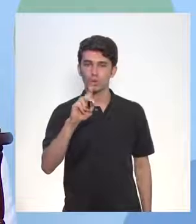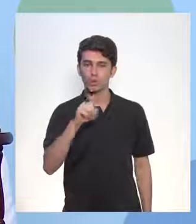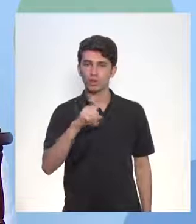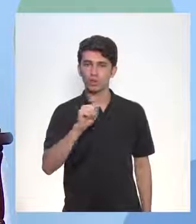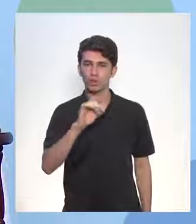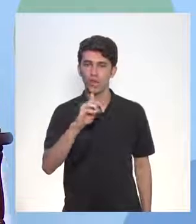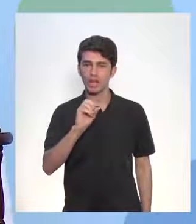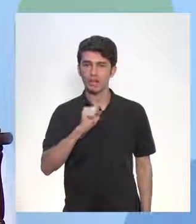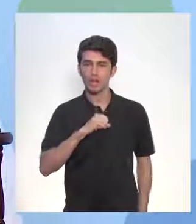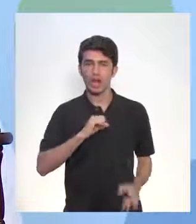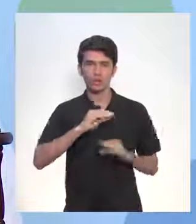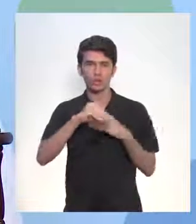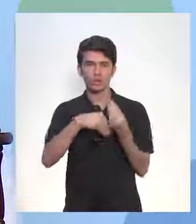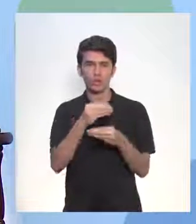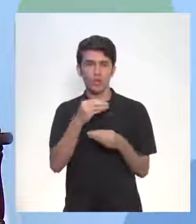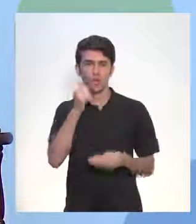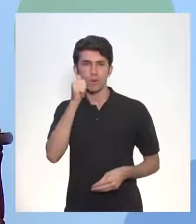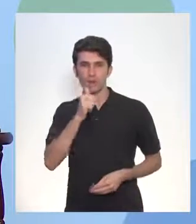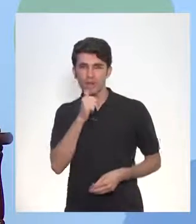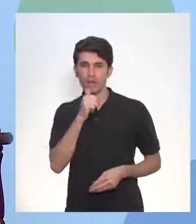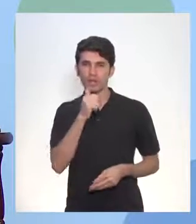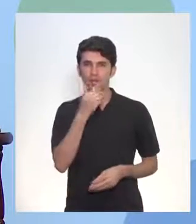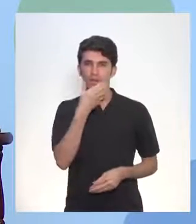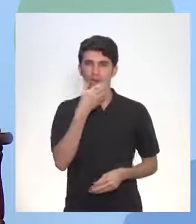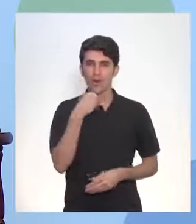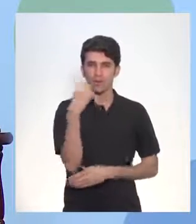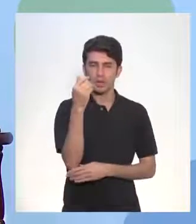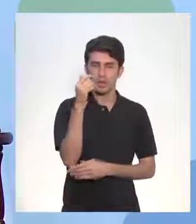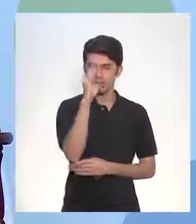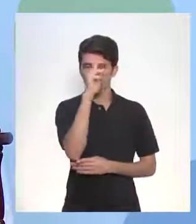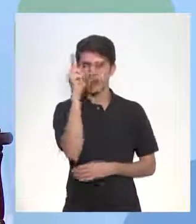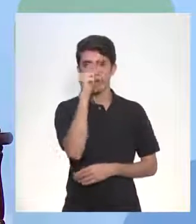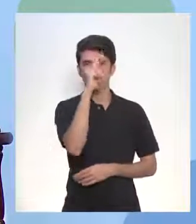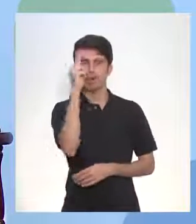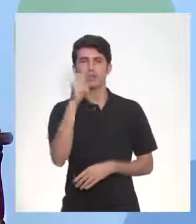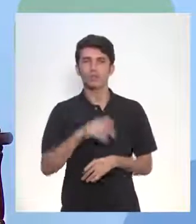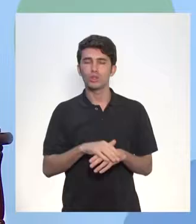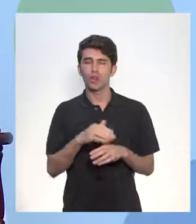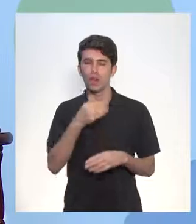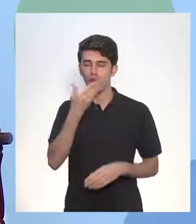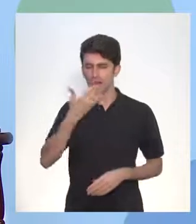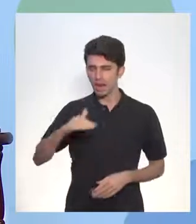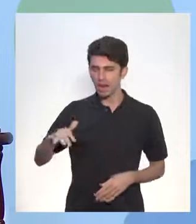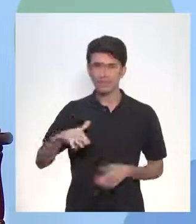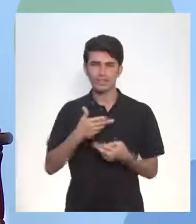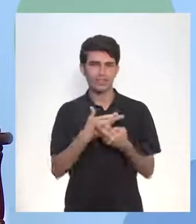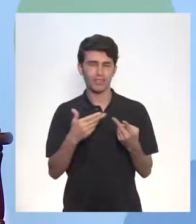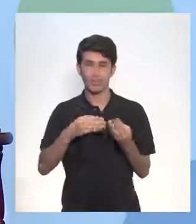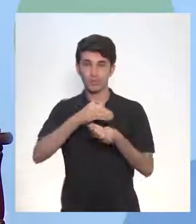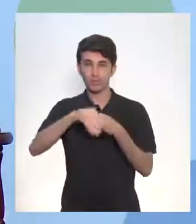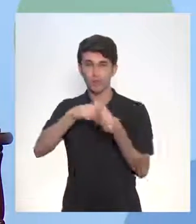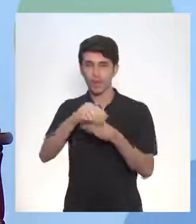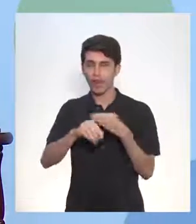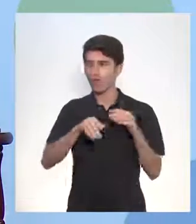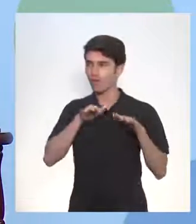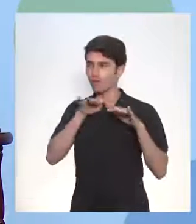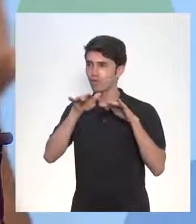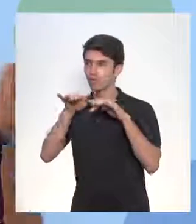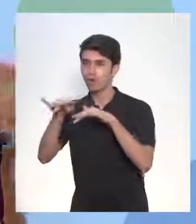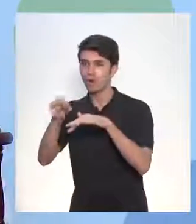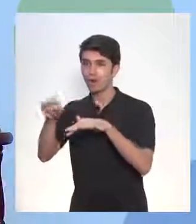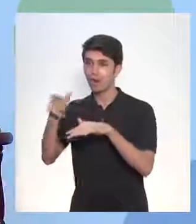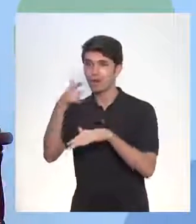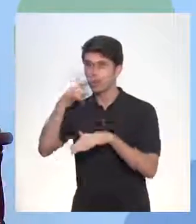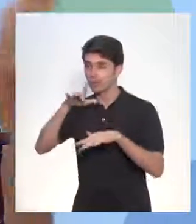mulheres e crianças, que, acreditando na ideia de recuperar a Terra Santa, para recuperar a cristandade, a